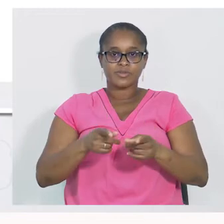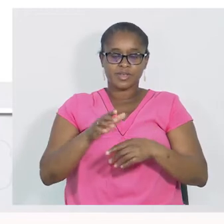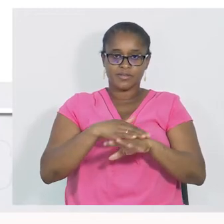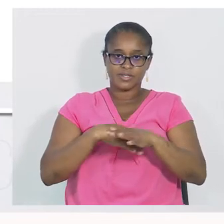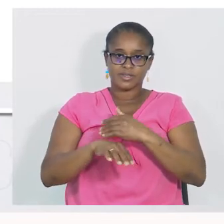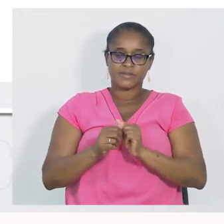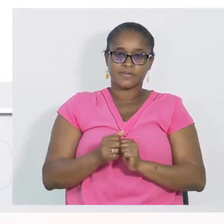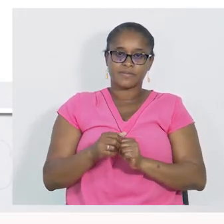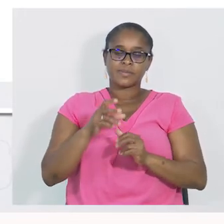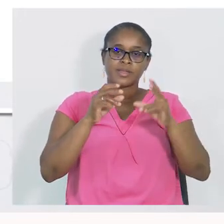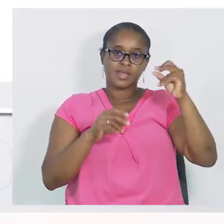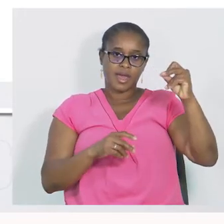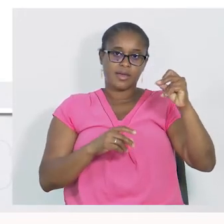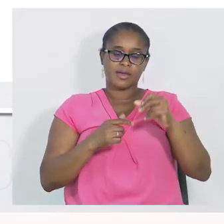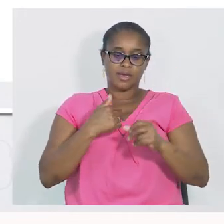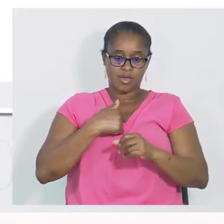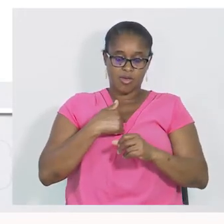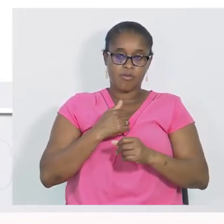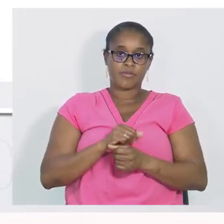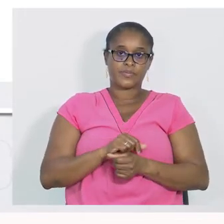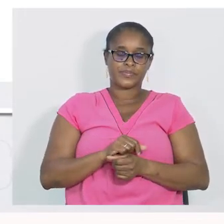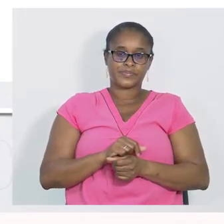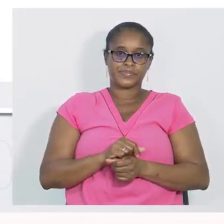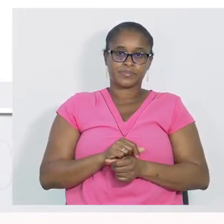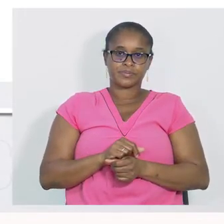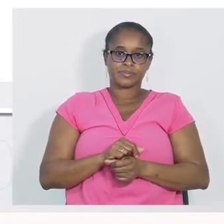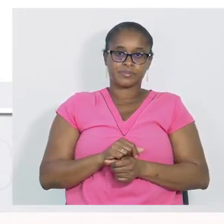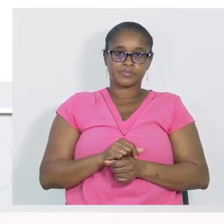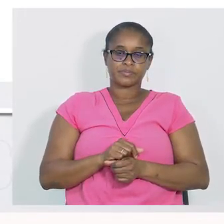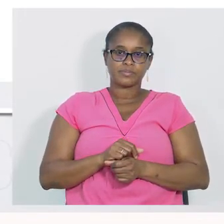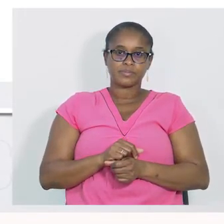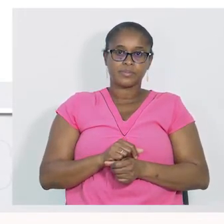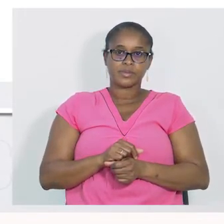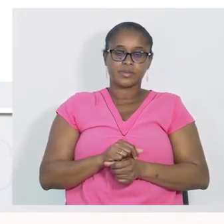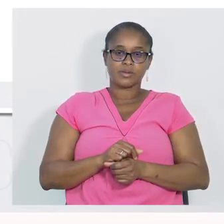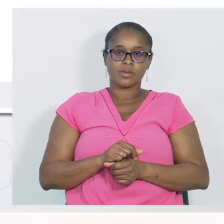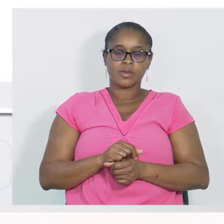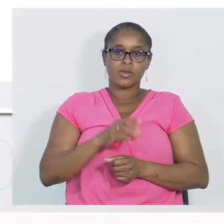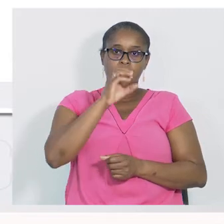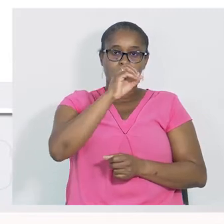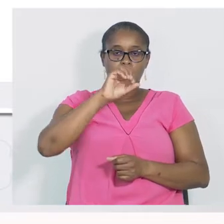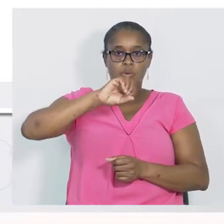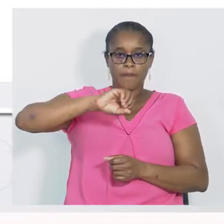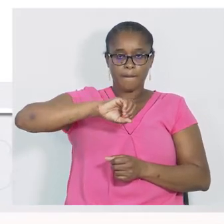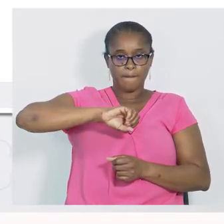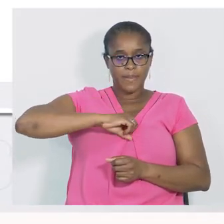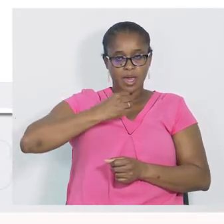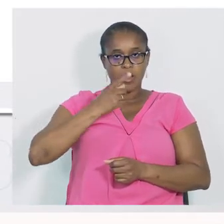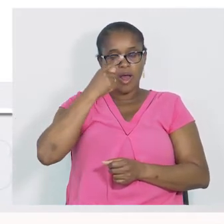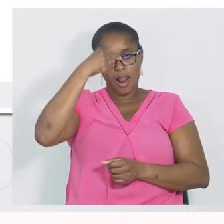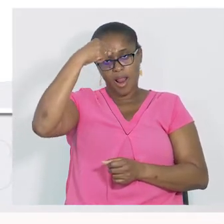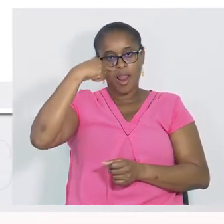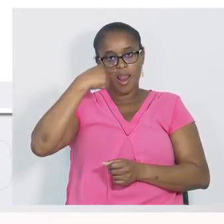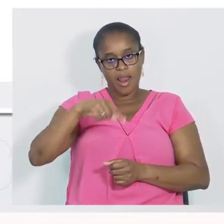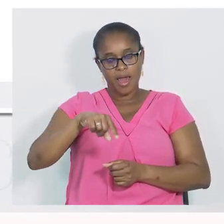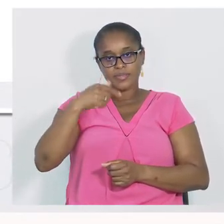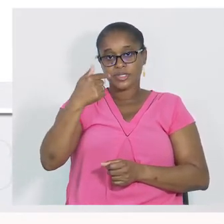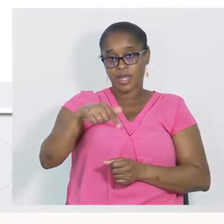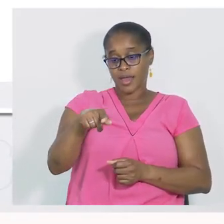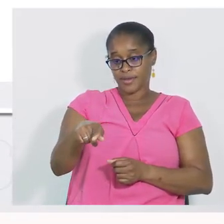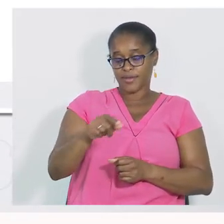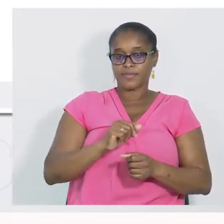nomes. E vamos continuar. Então temos aqui, neste lado temos determinantes singulares, são no singular,